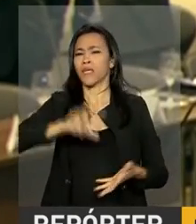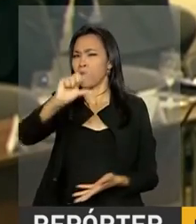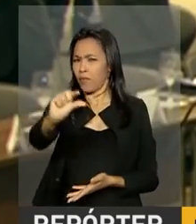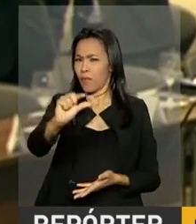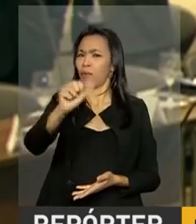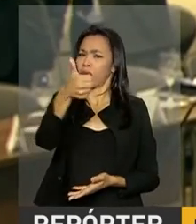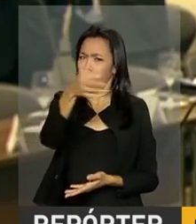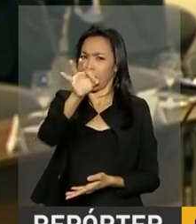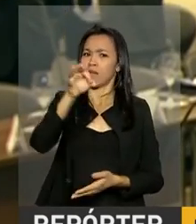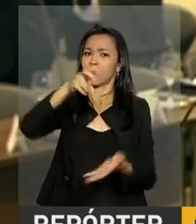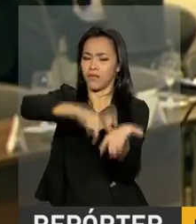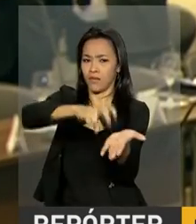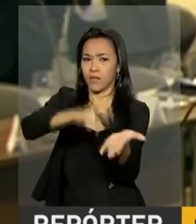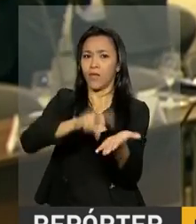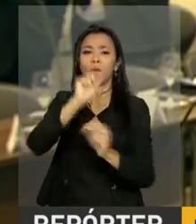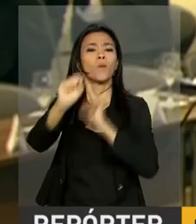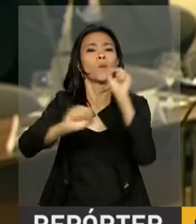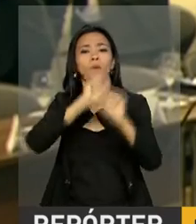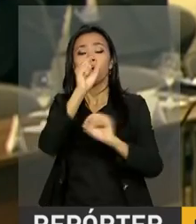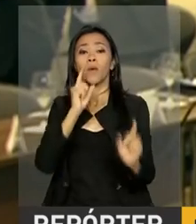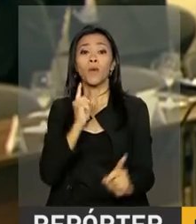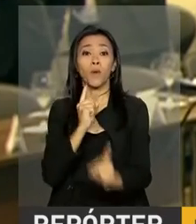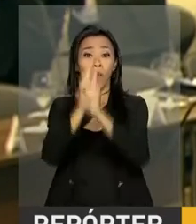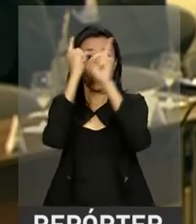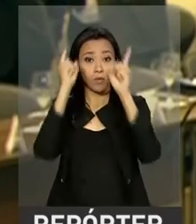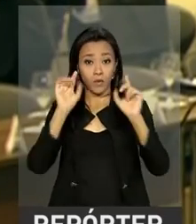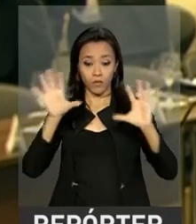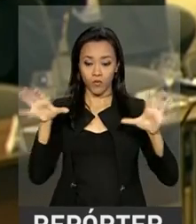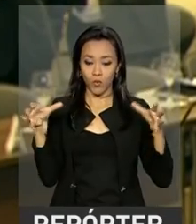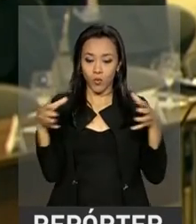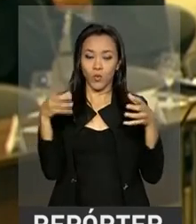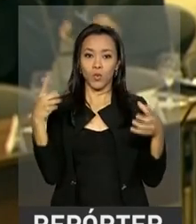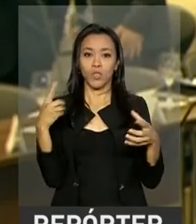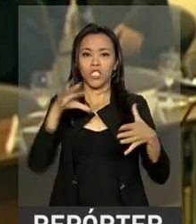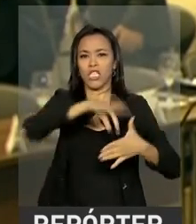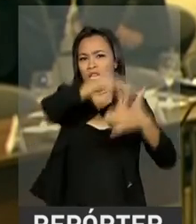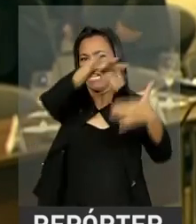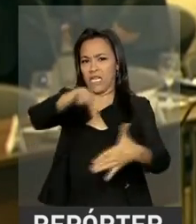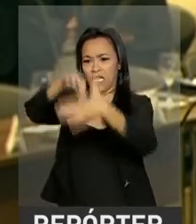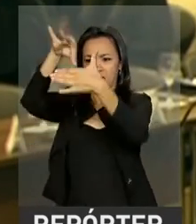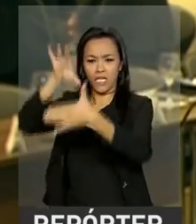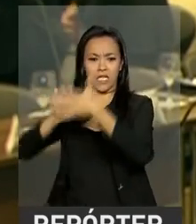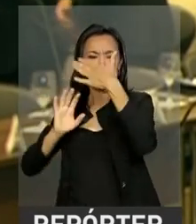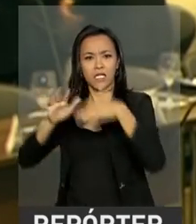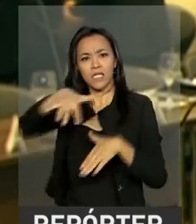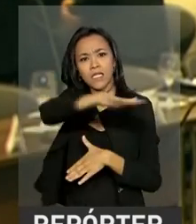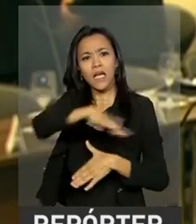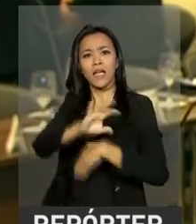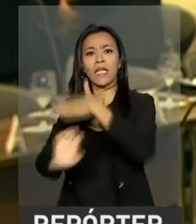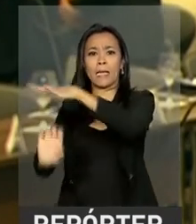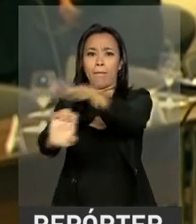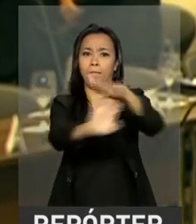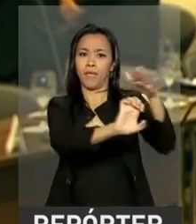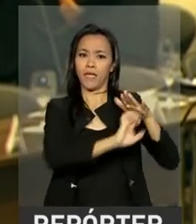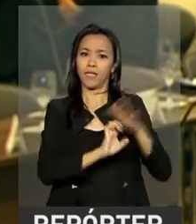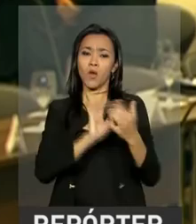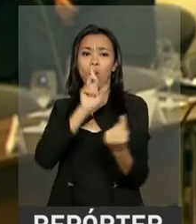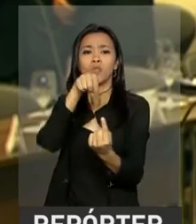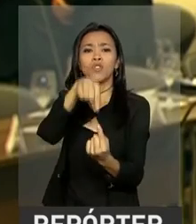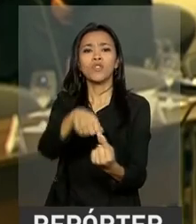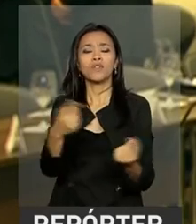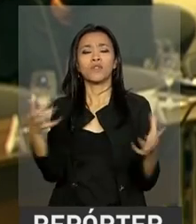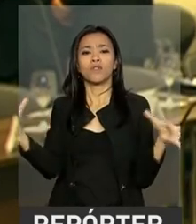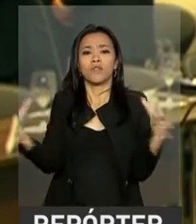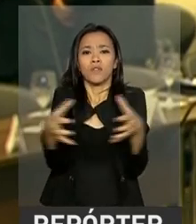10 horas da manhã do encontro do comitê de líderes da mobilização empresarial pela inovação mas tão